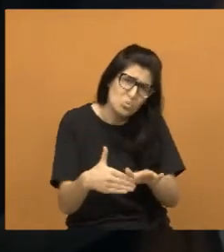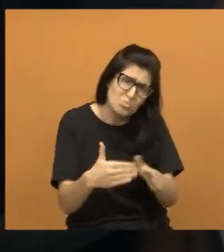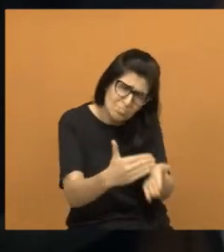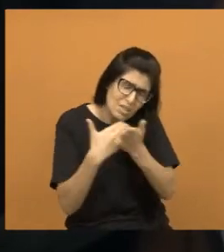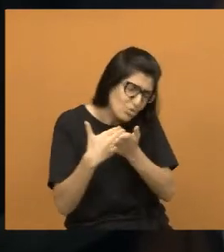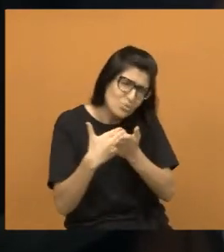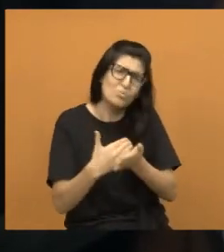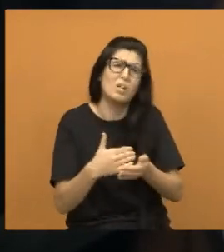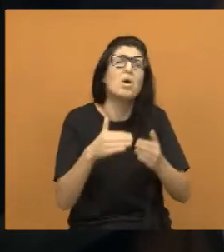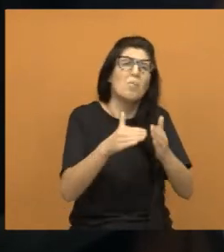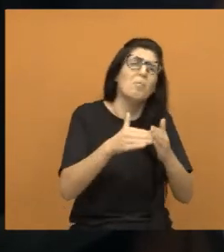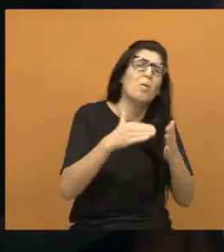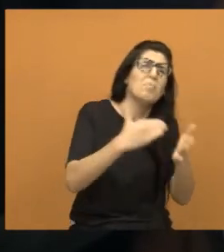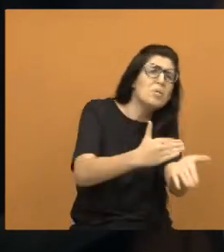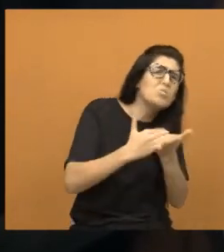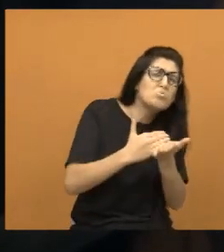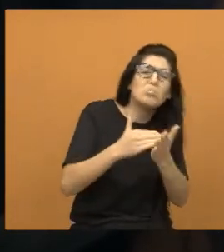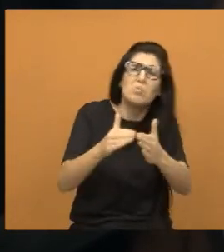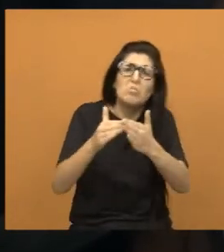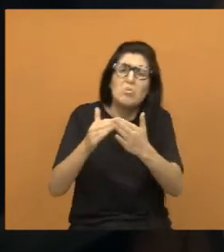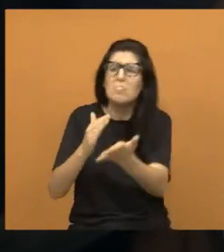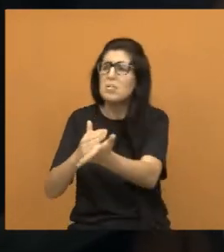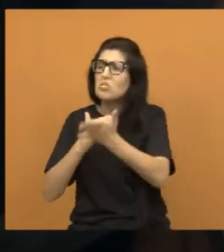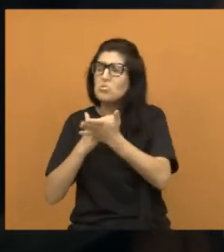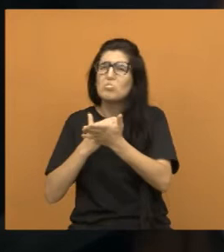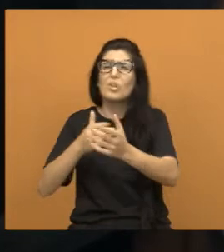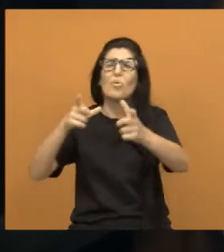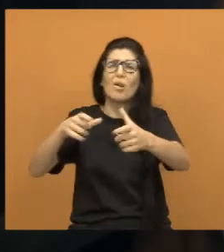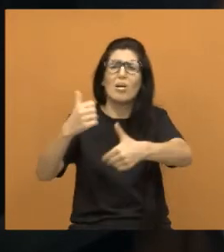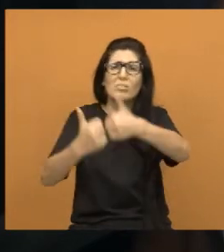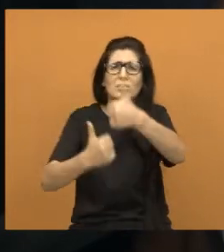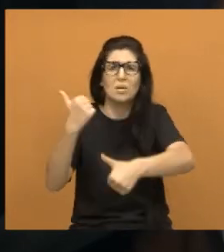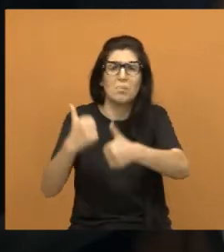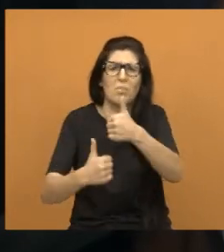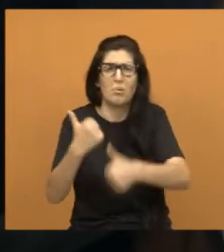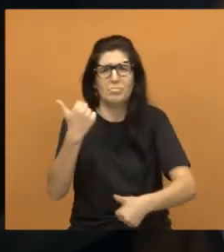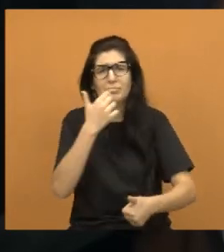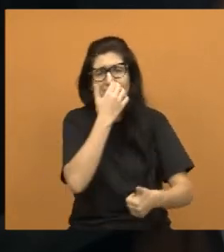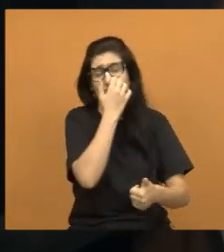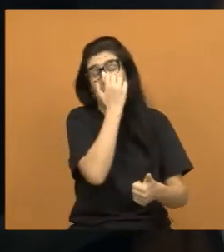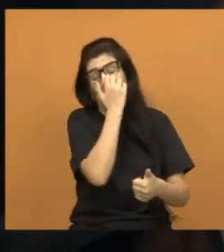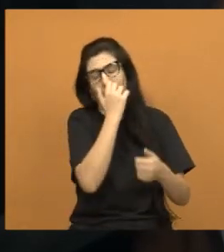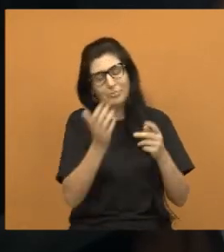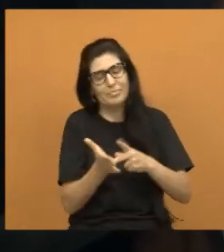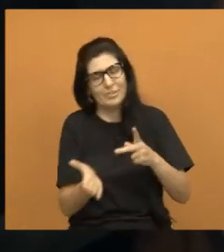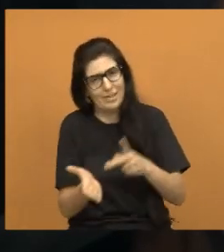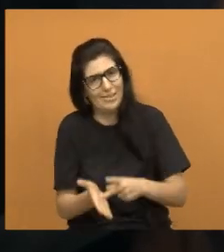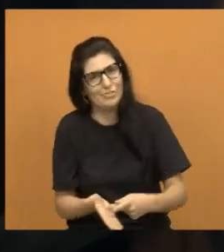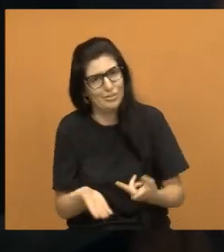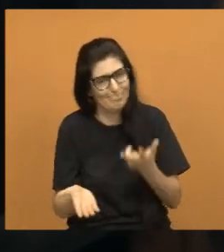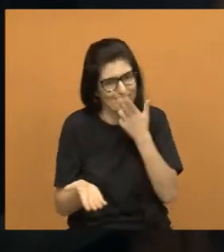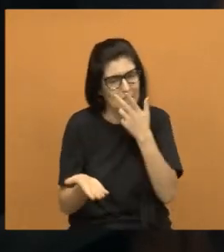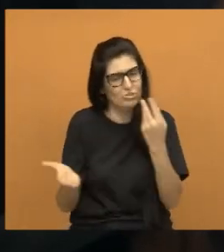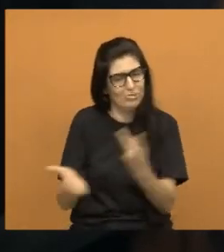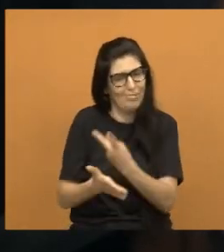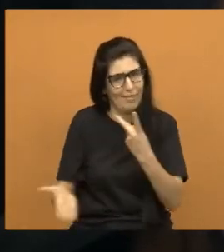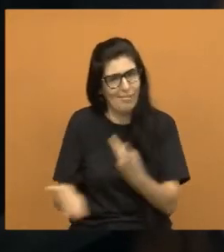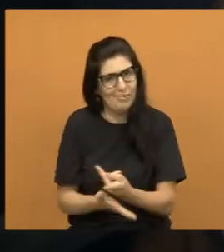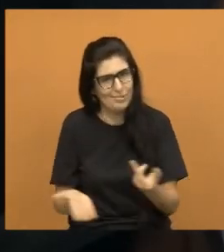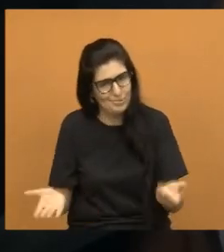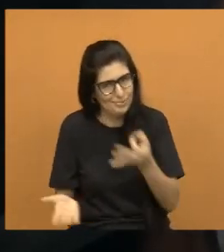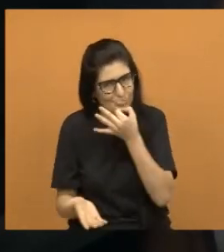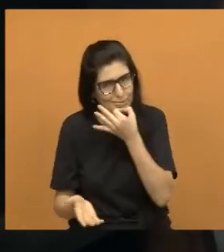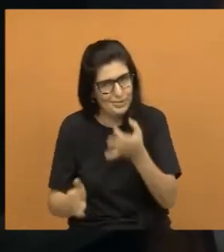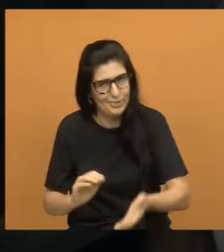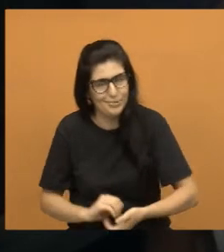para pedir para aquele pessoal ou ajudar aquele pessoal que prometeu. Ó, pessoal, estou aqui, se precisar da minha